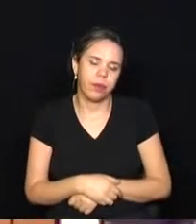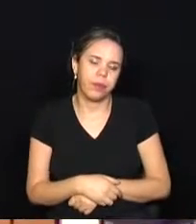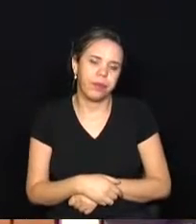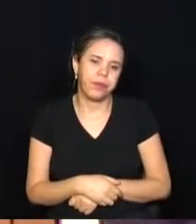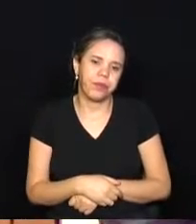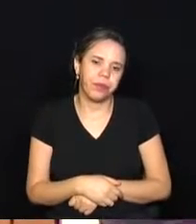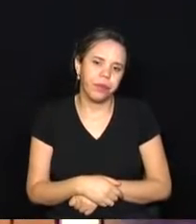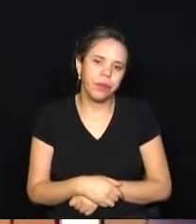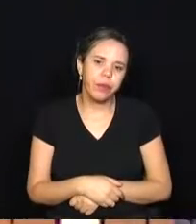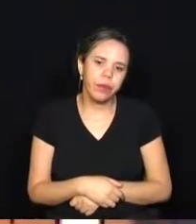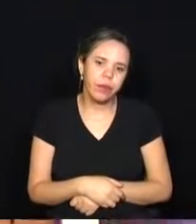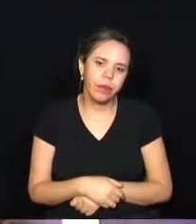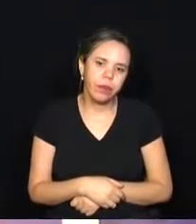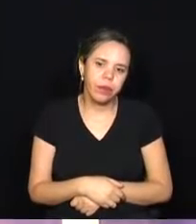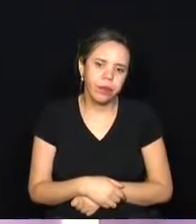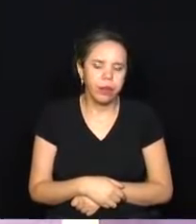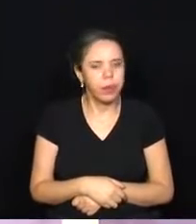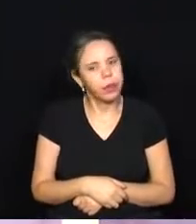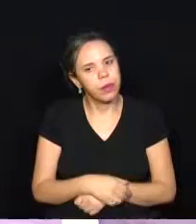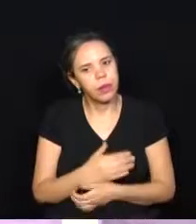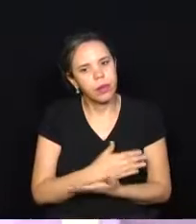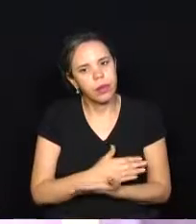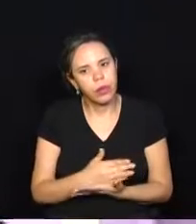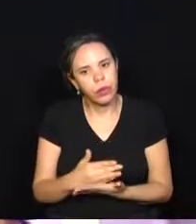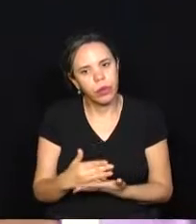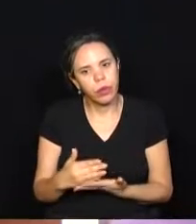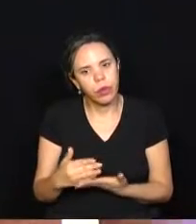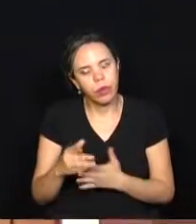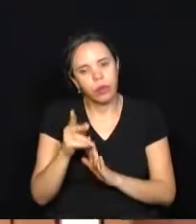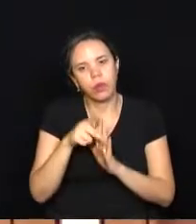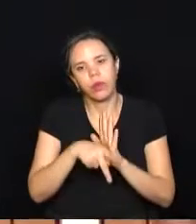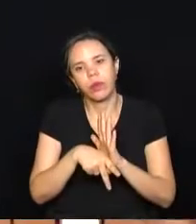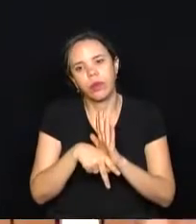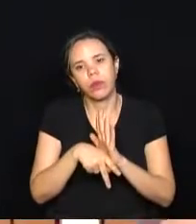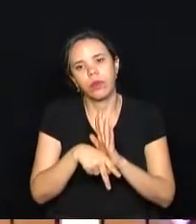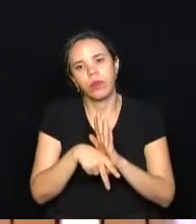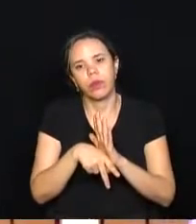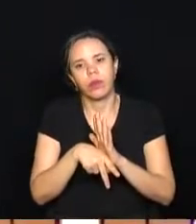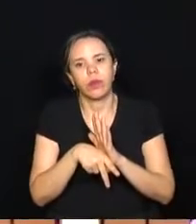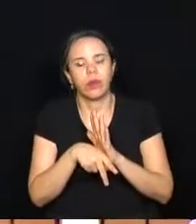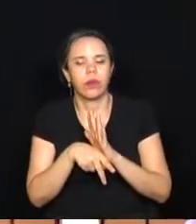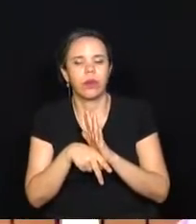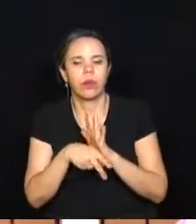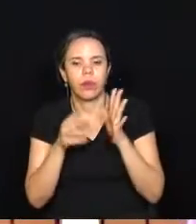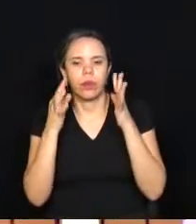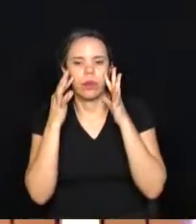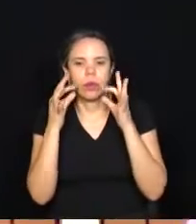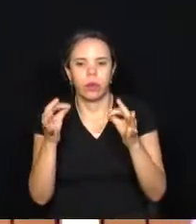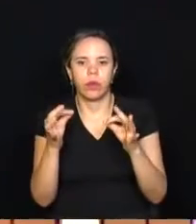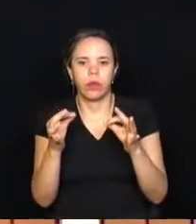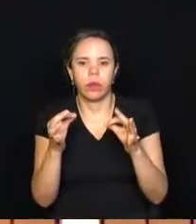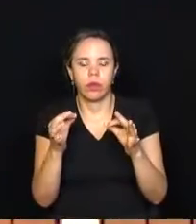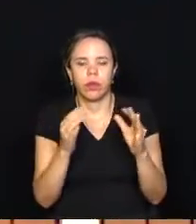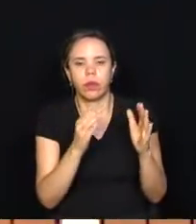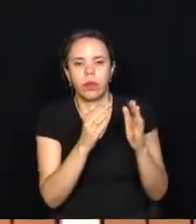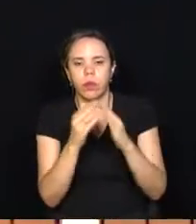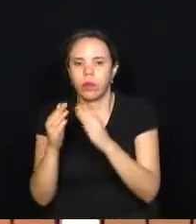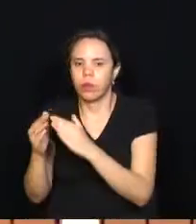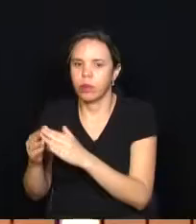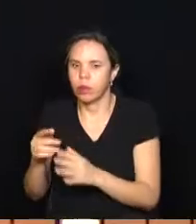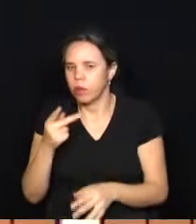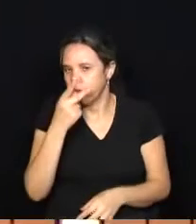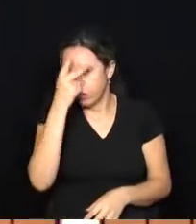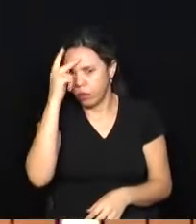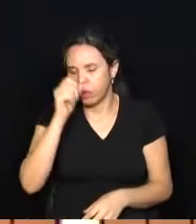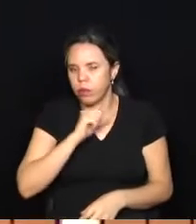e onde eu iniciei um projeto de atenção domiciliar ao idoso, junto